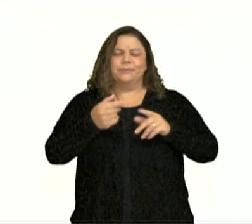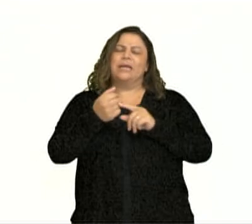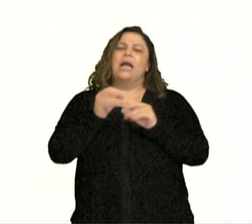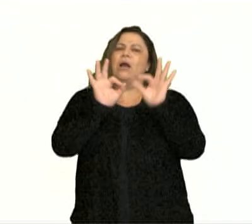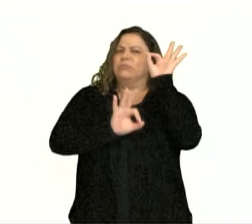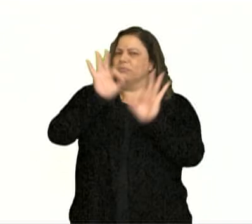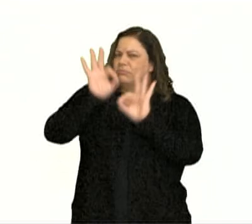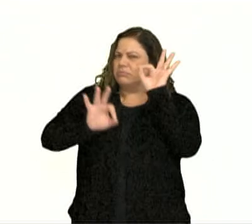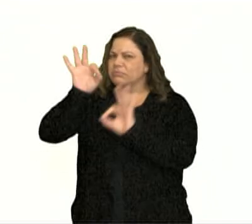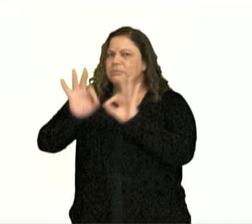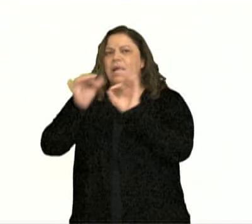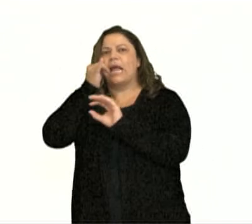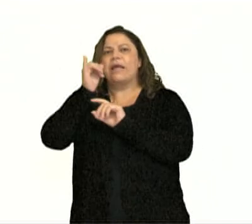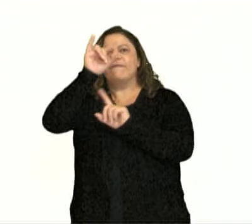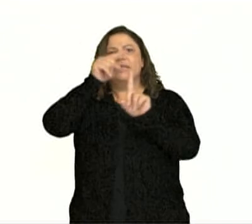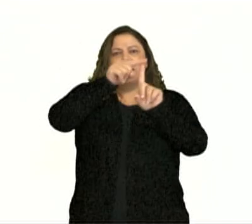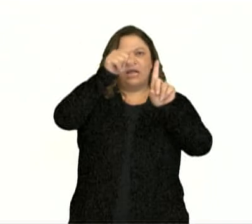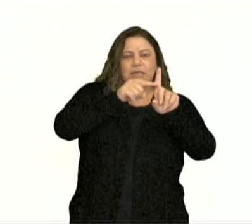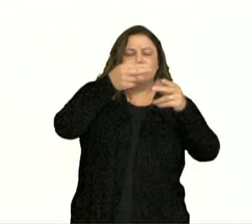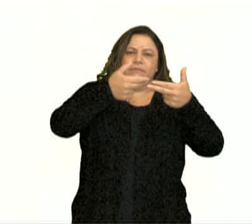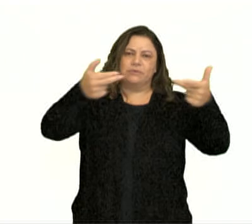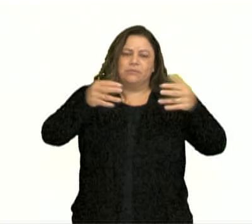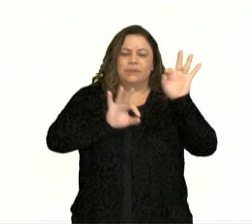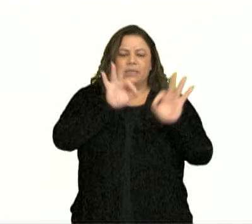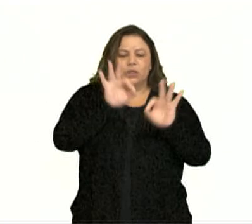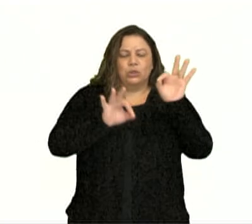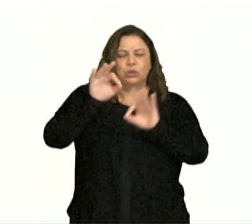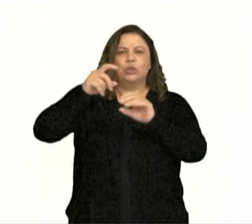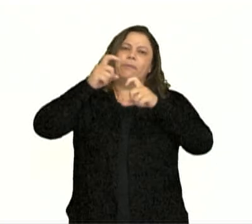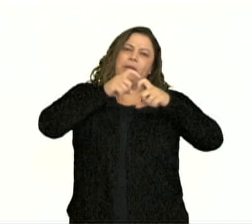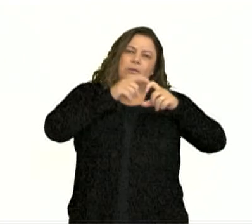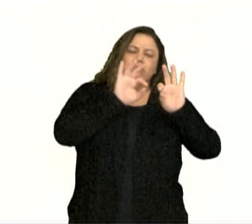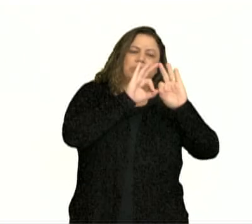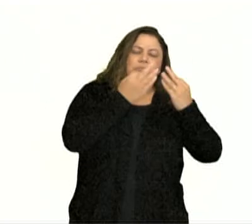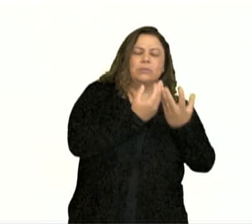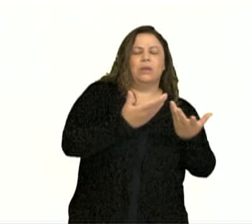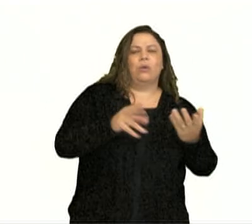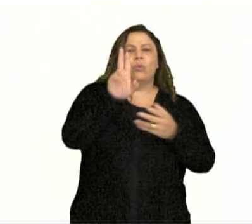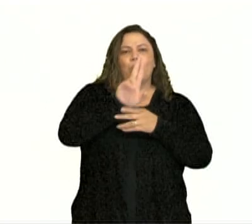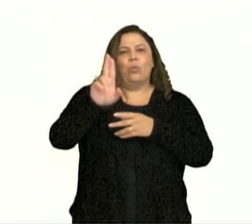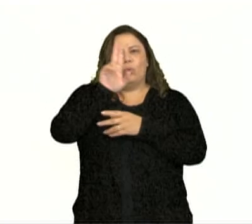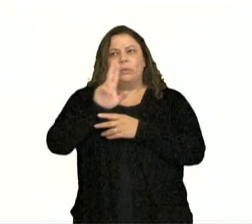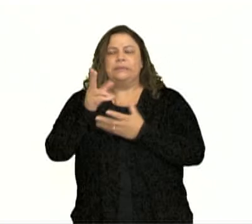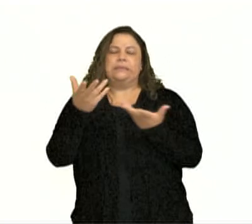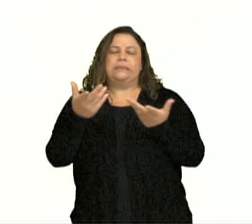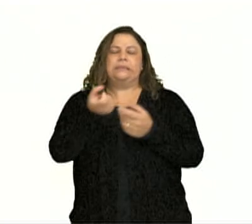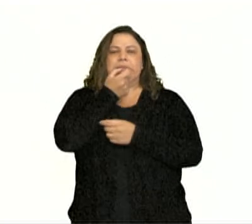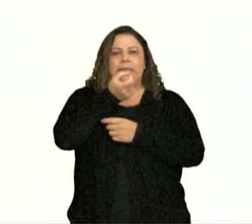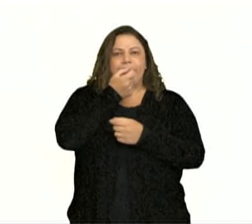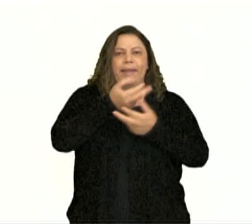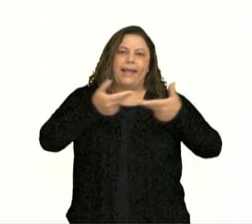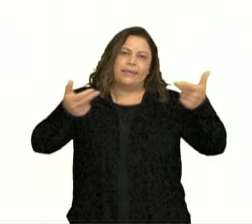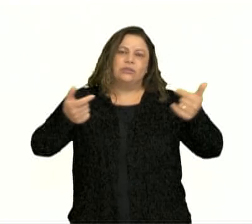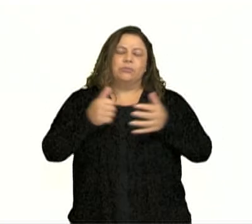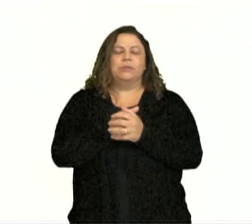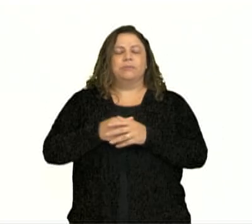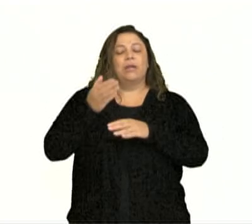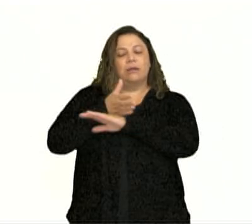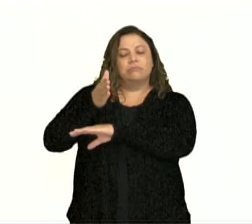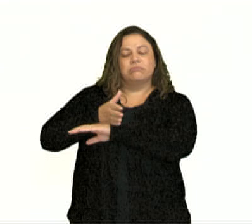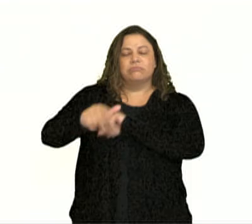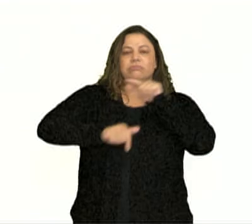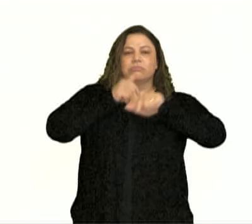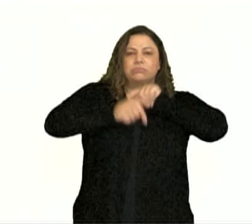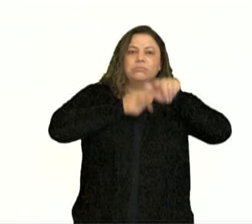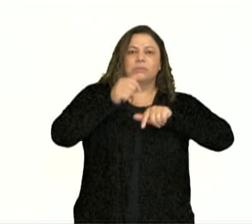sexual, planejamento familiar, utilização de métodos contraceptivos, maior participação da mulher no mercado de trabalho